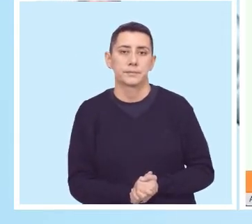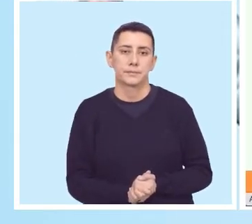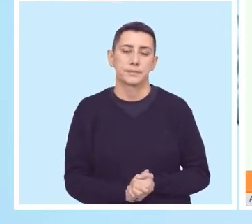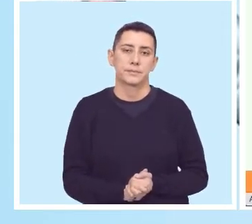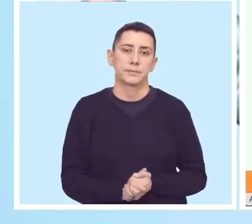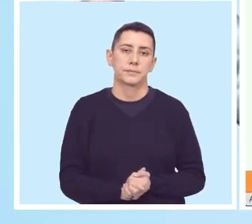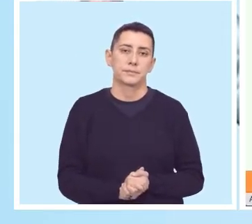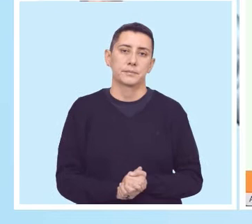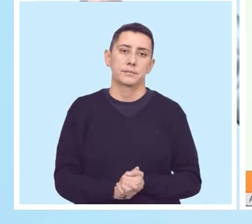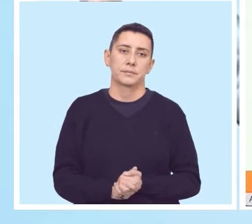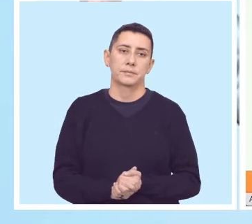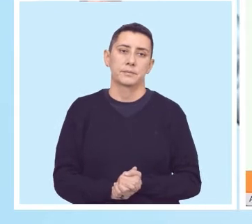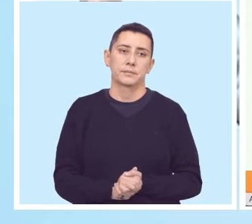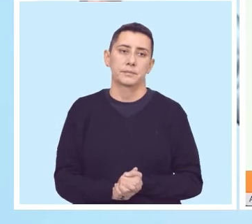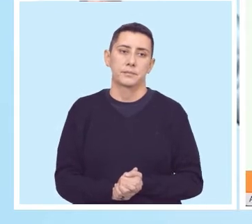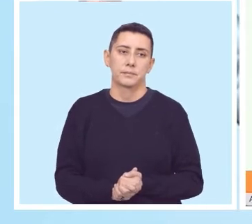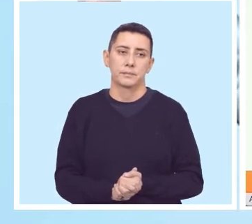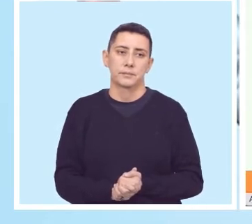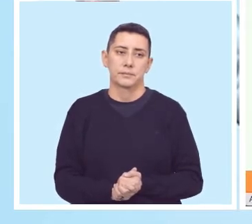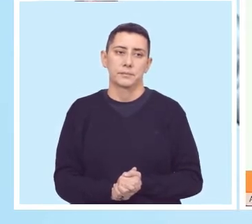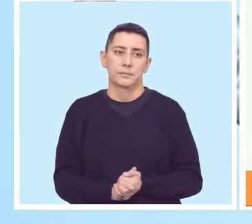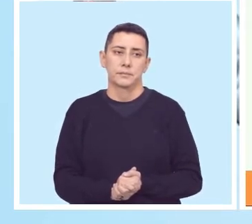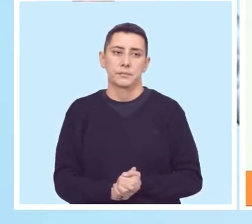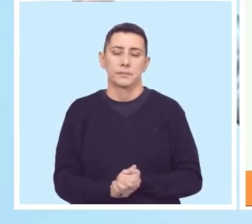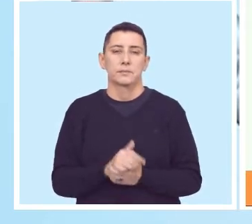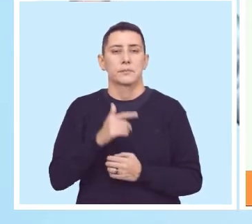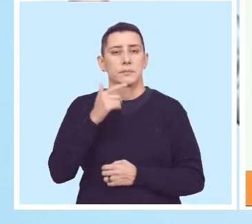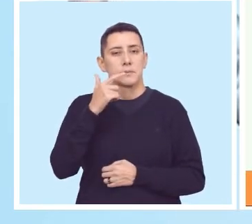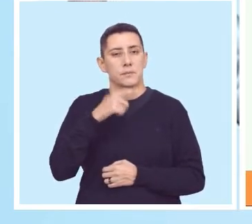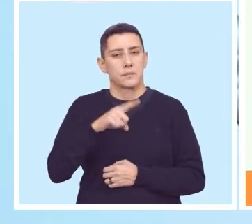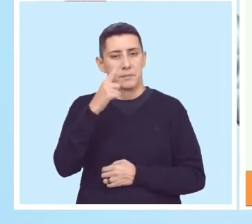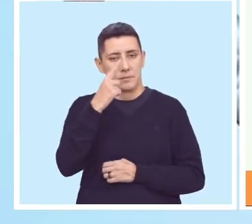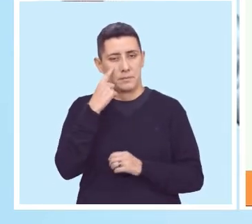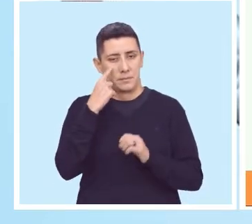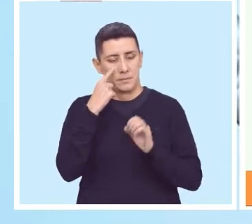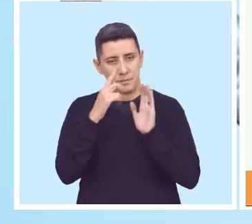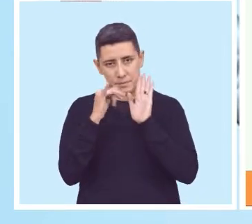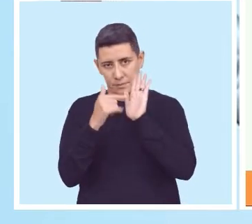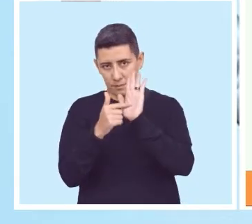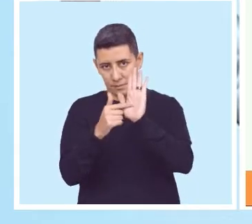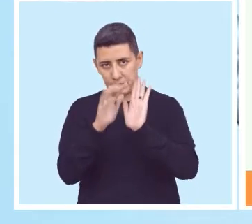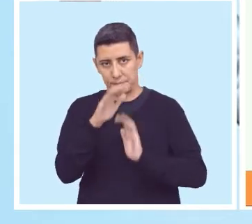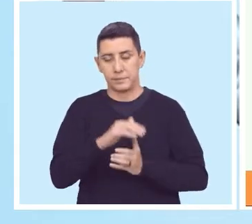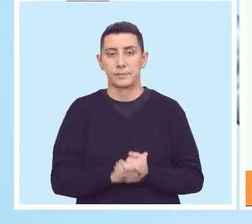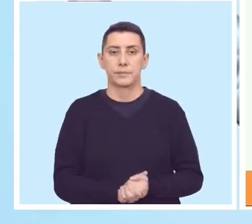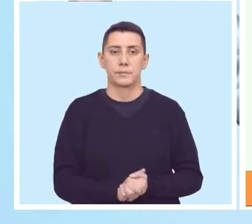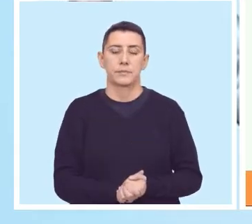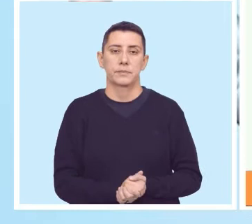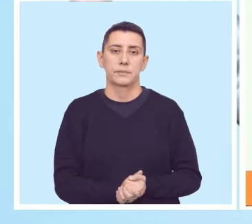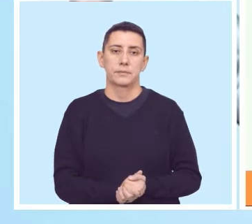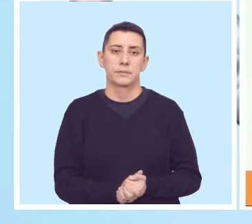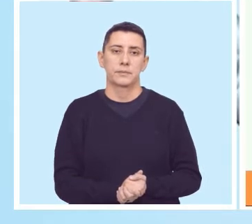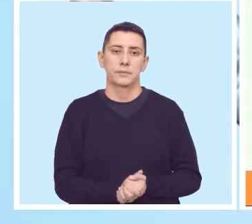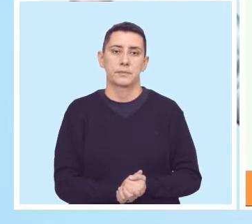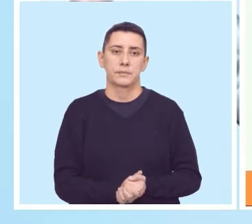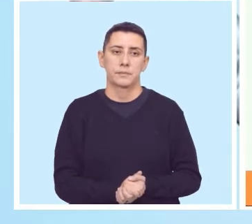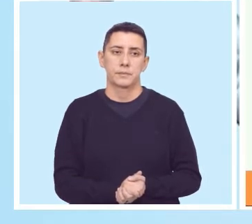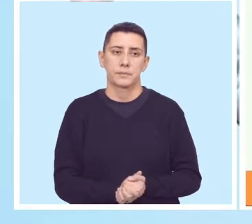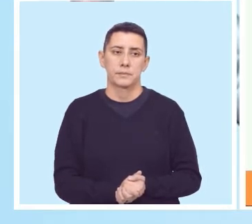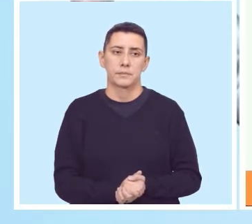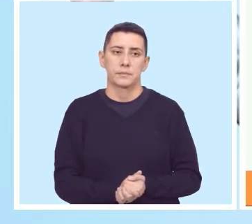Aqui, mais um ponto aqui interessante, pessoal, que eu queria mostrar para vocês, é sobre...